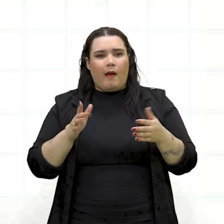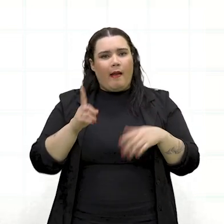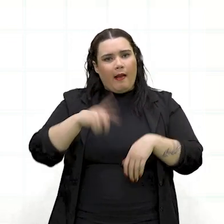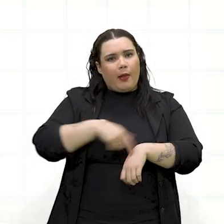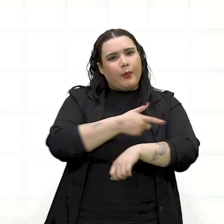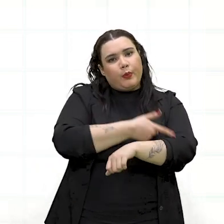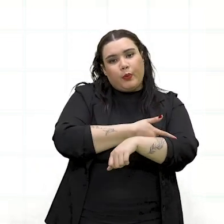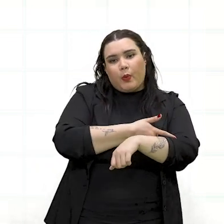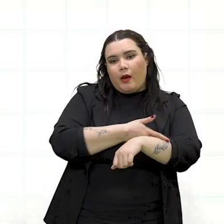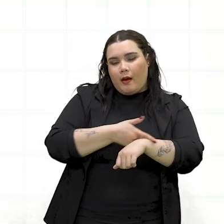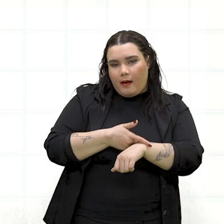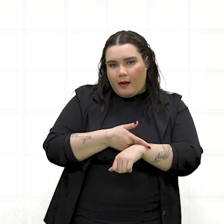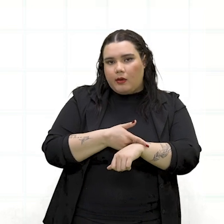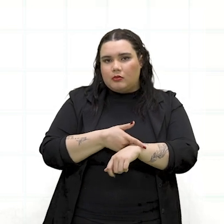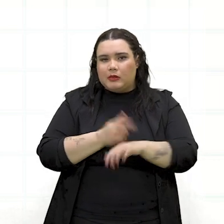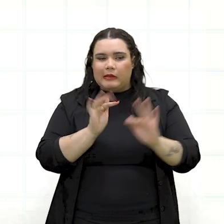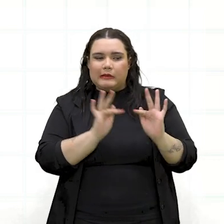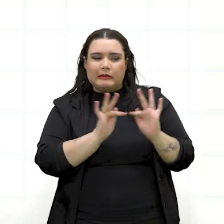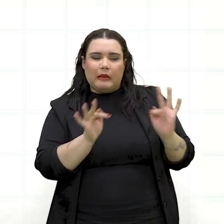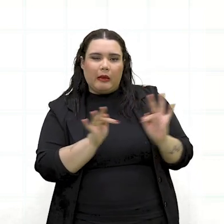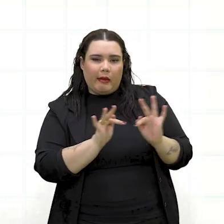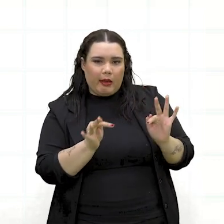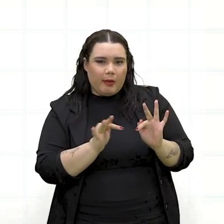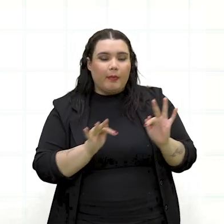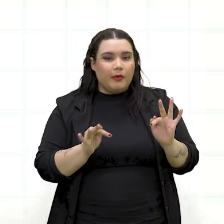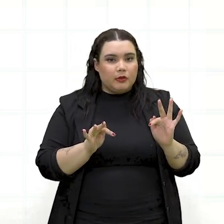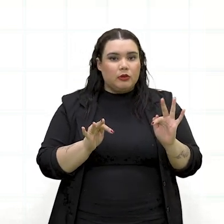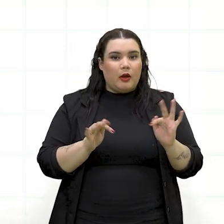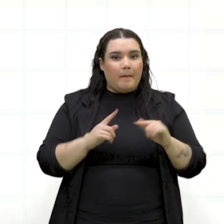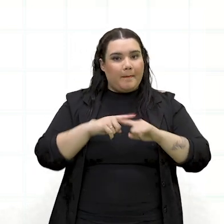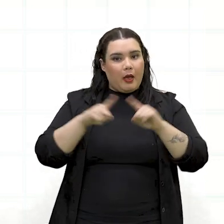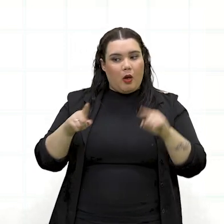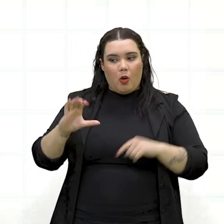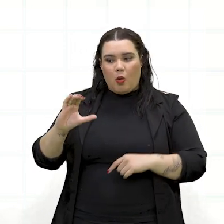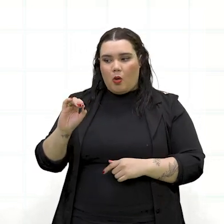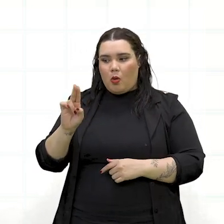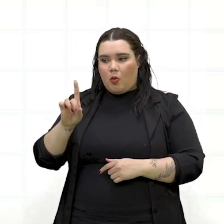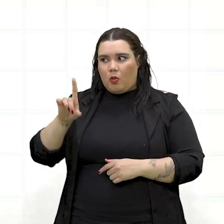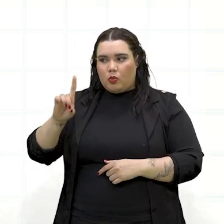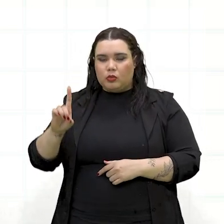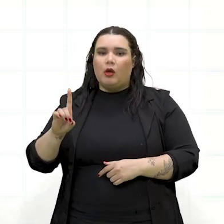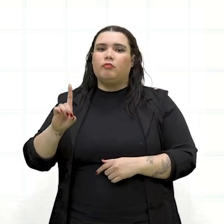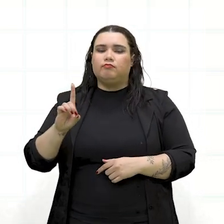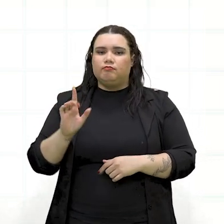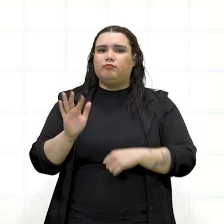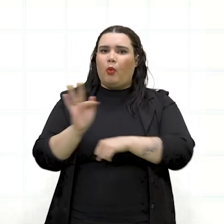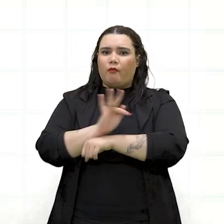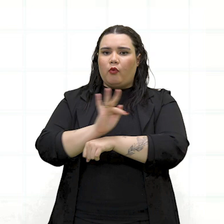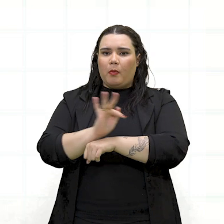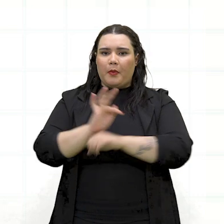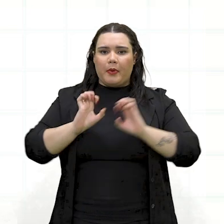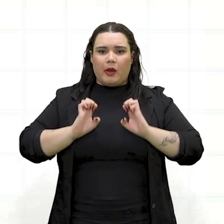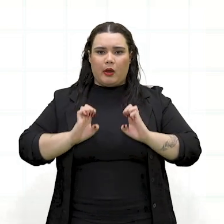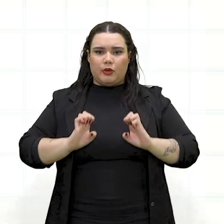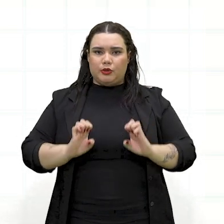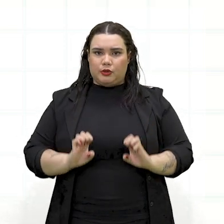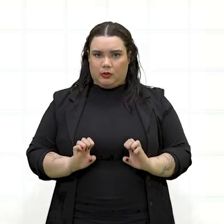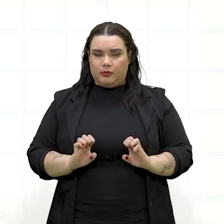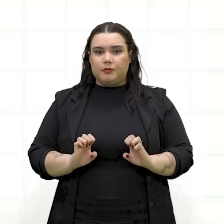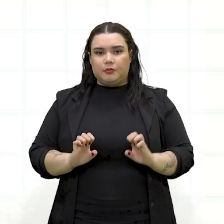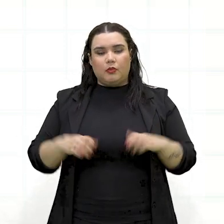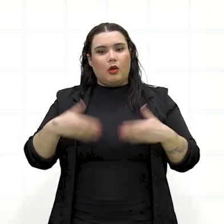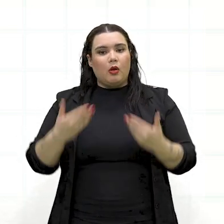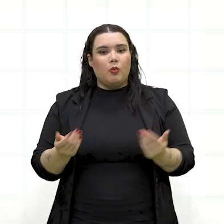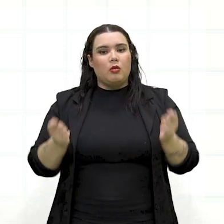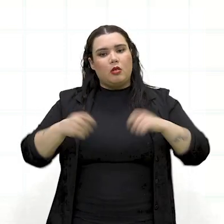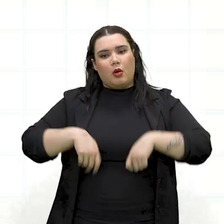e nem mal educado, grosseiro, rude. Agora o could não, ele é extremamente educado. E eu posso